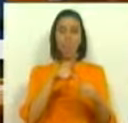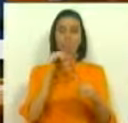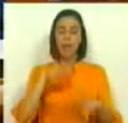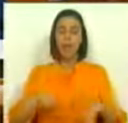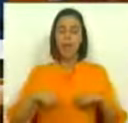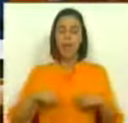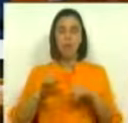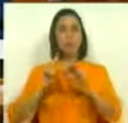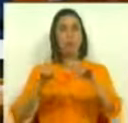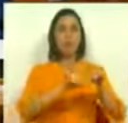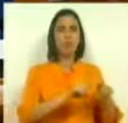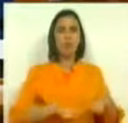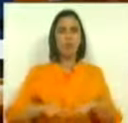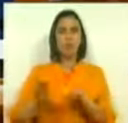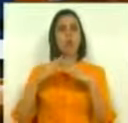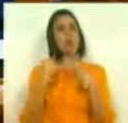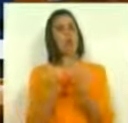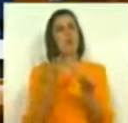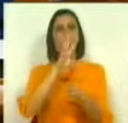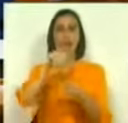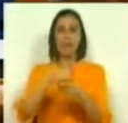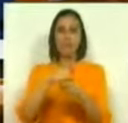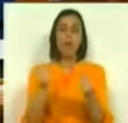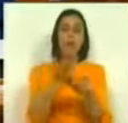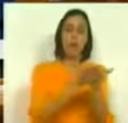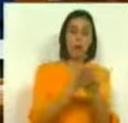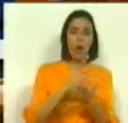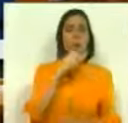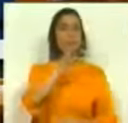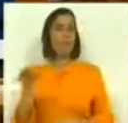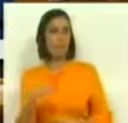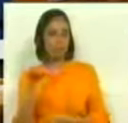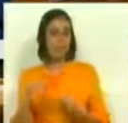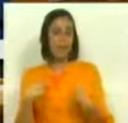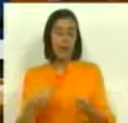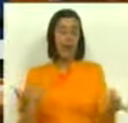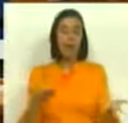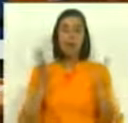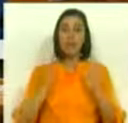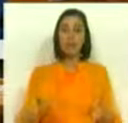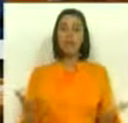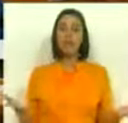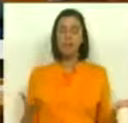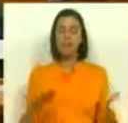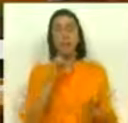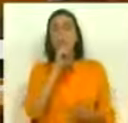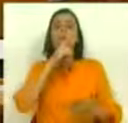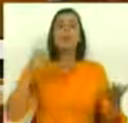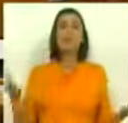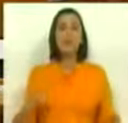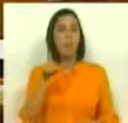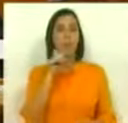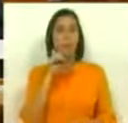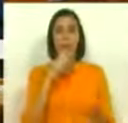a assumir diversos encargos sociais, económicos e familiares, que têm de ser, tanto quanto